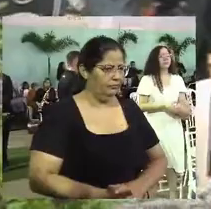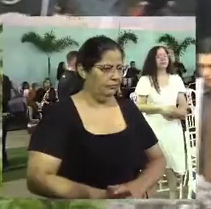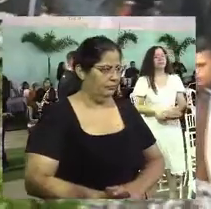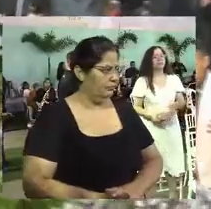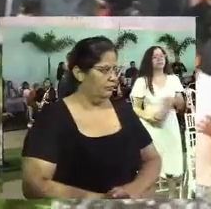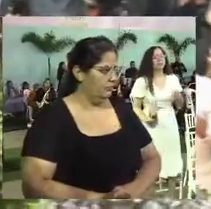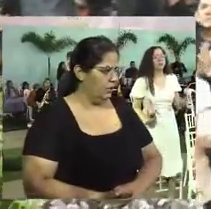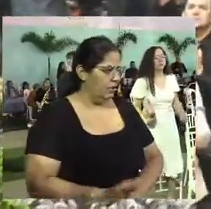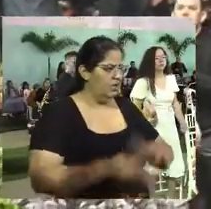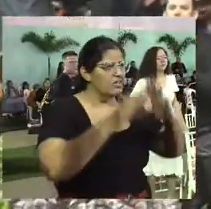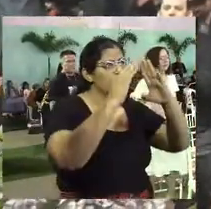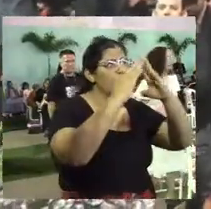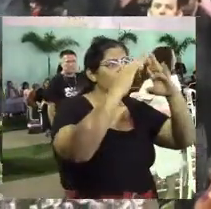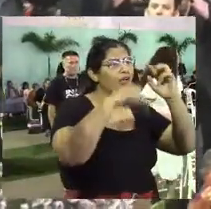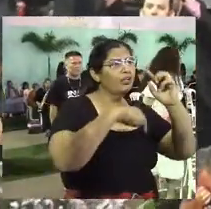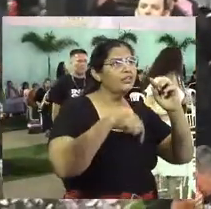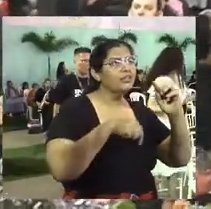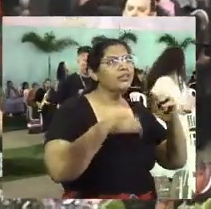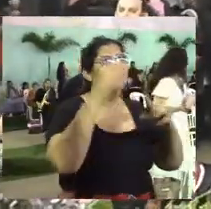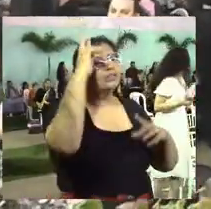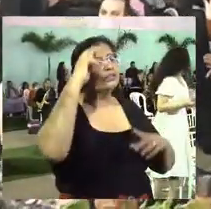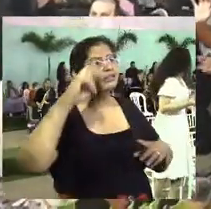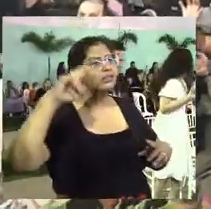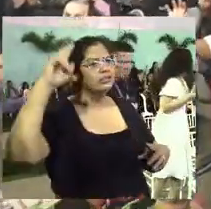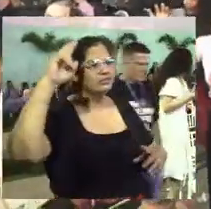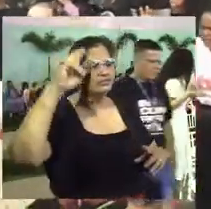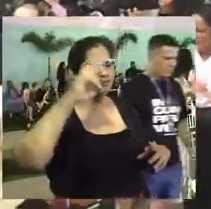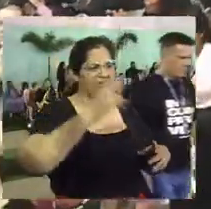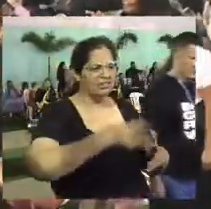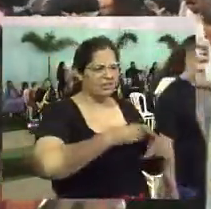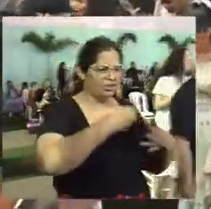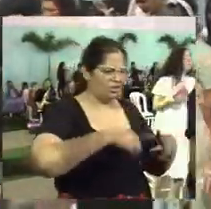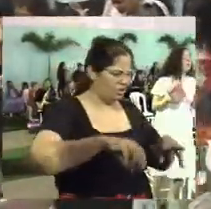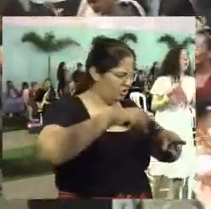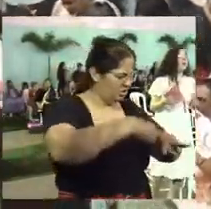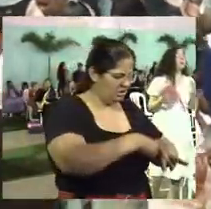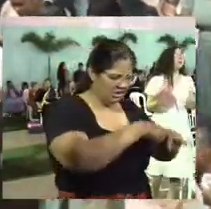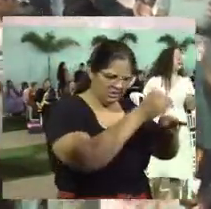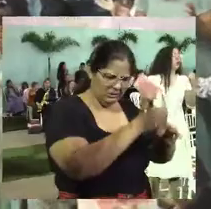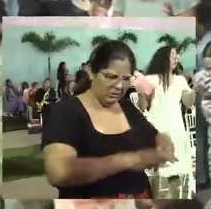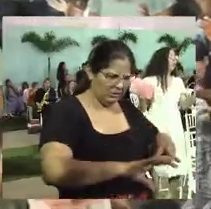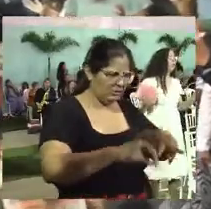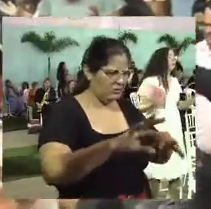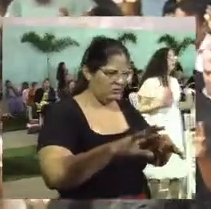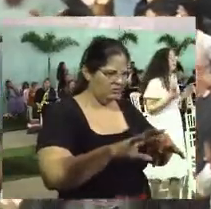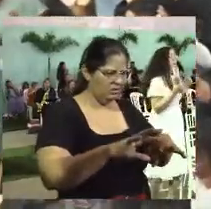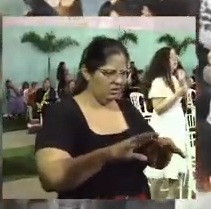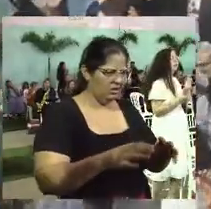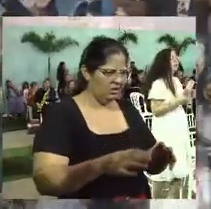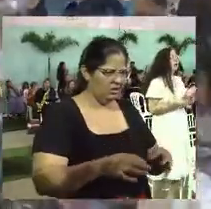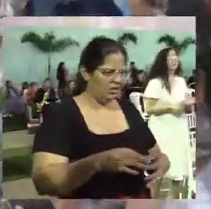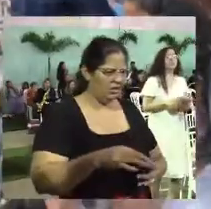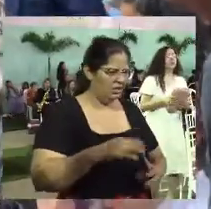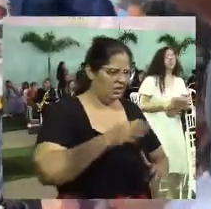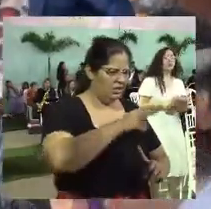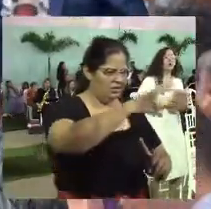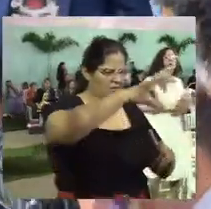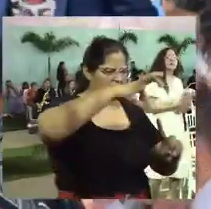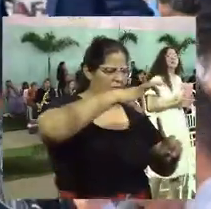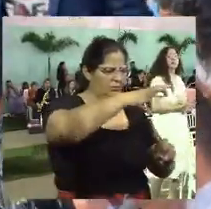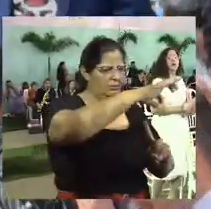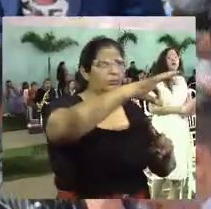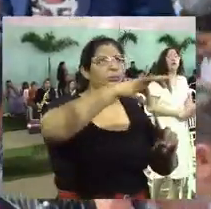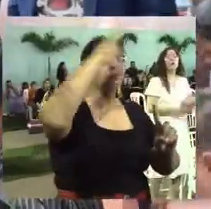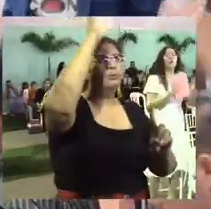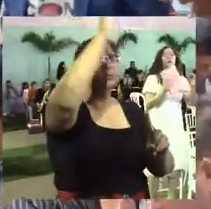na casa do senhor teu deus tira a sandália do teus pés Purifica o